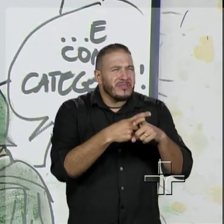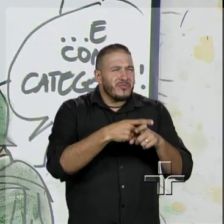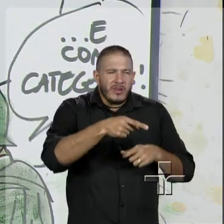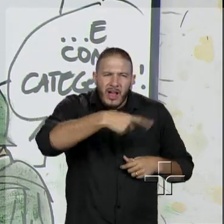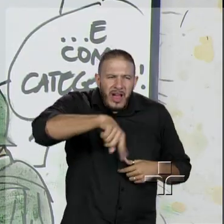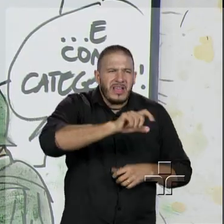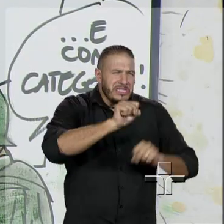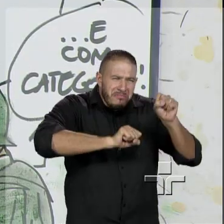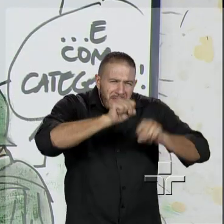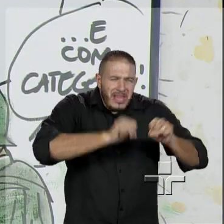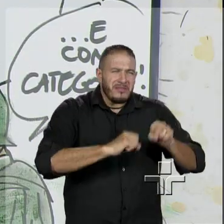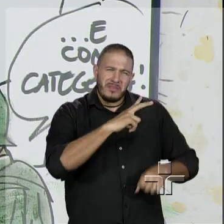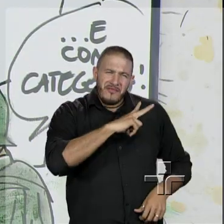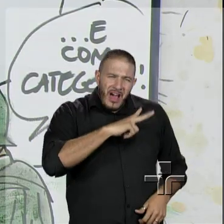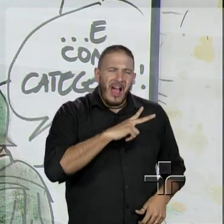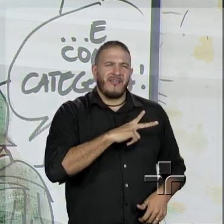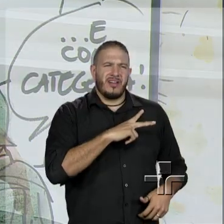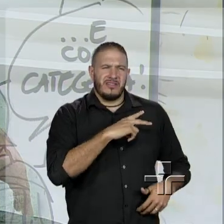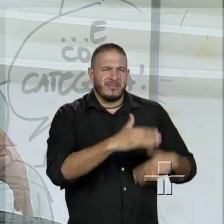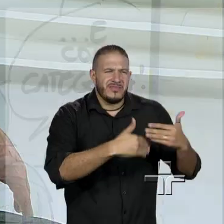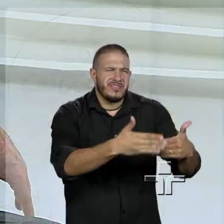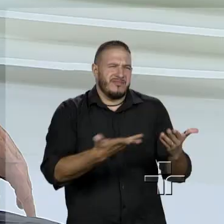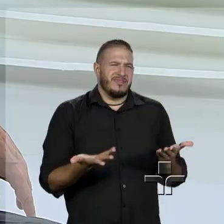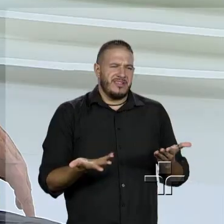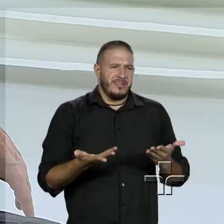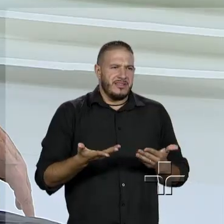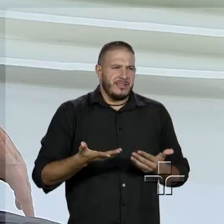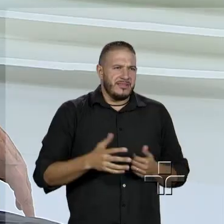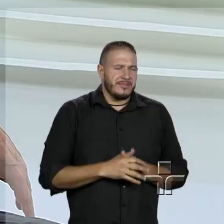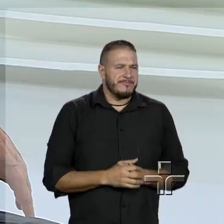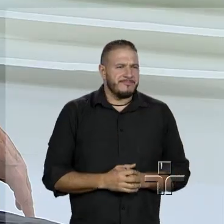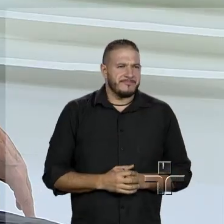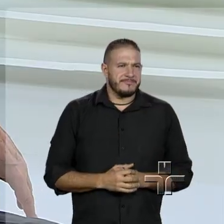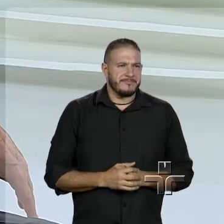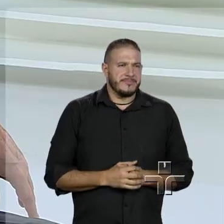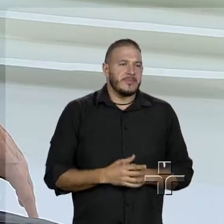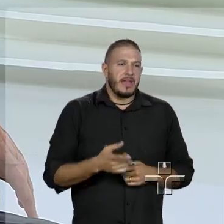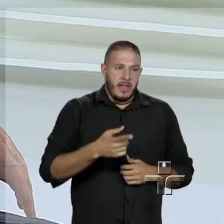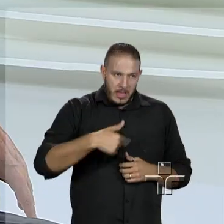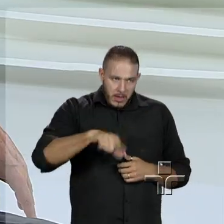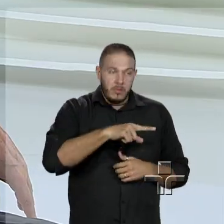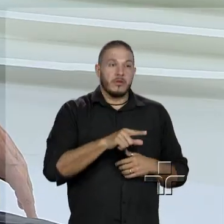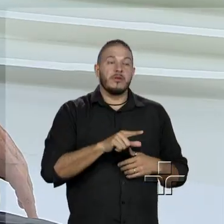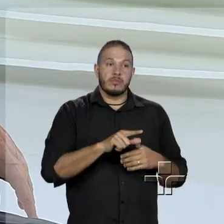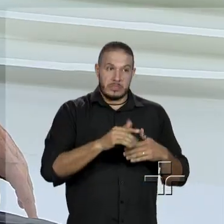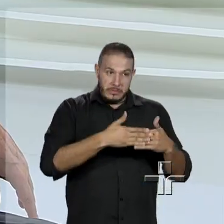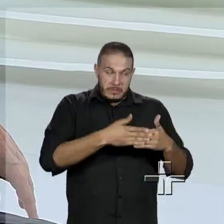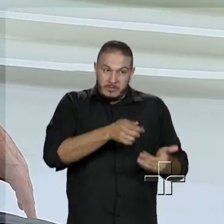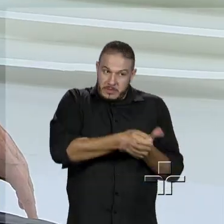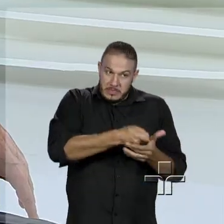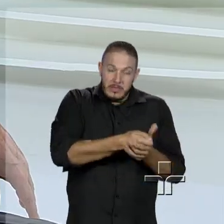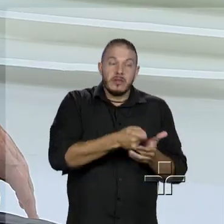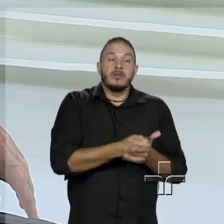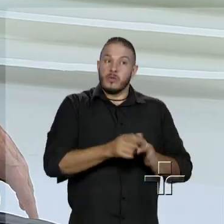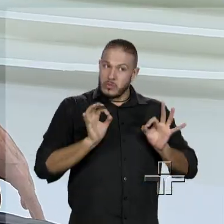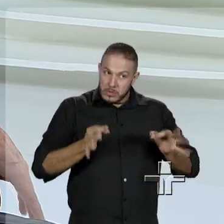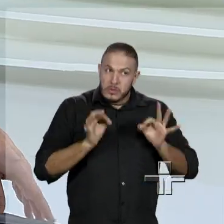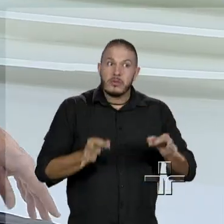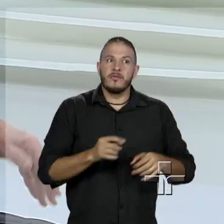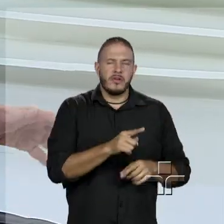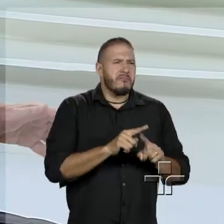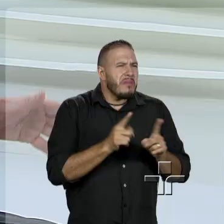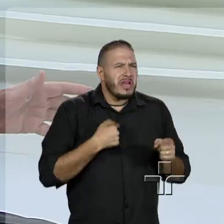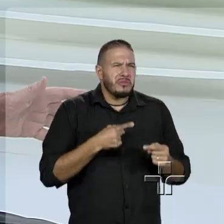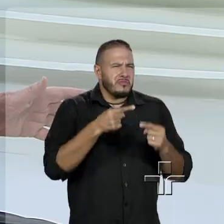privadas é que funcionavam. O setor é um regime terrível, mas, obviamente, não